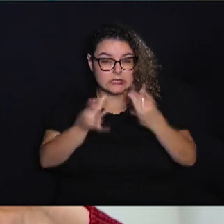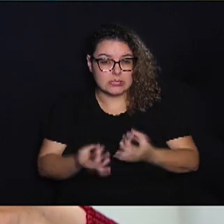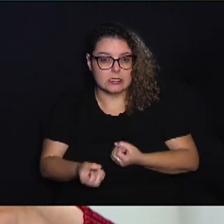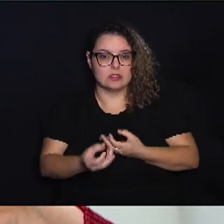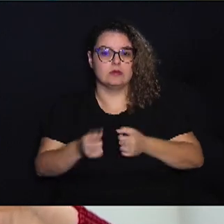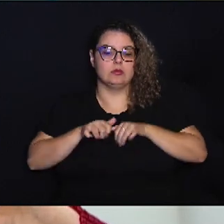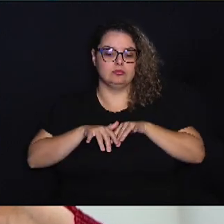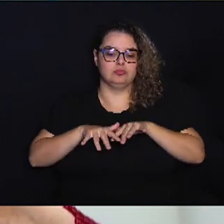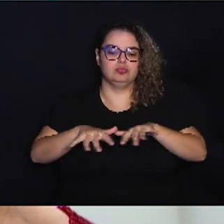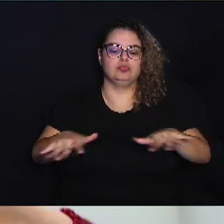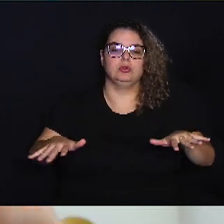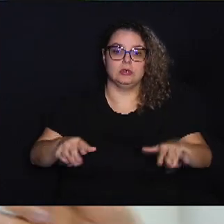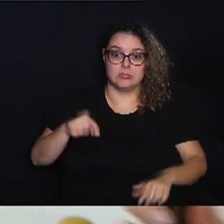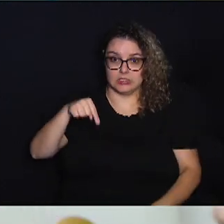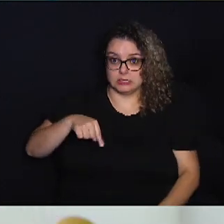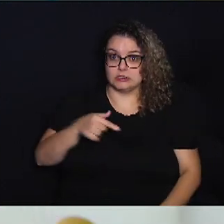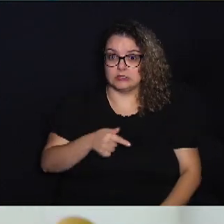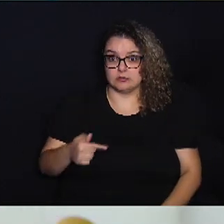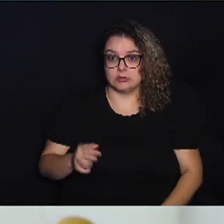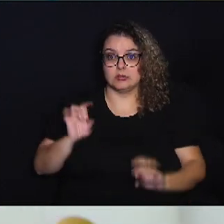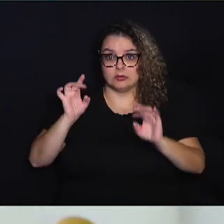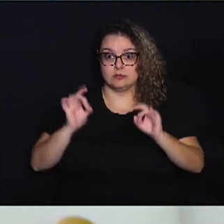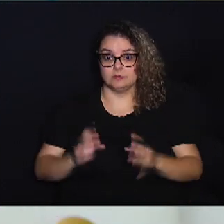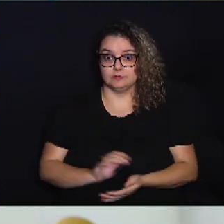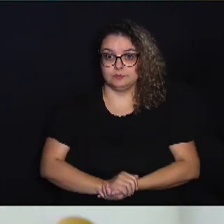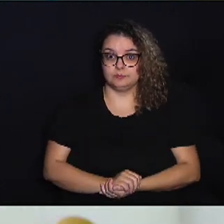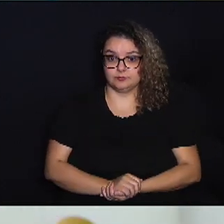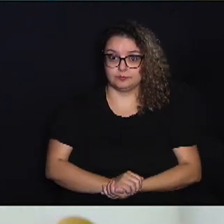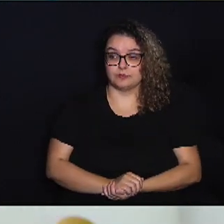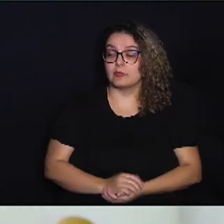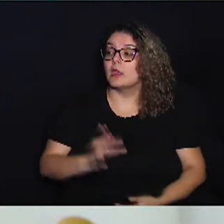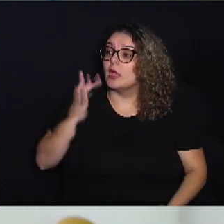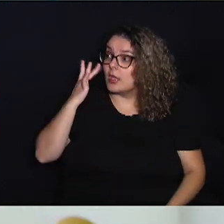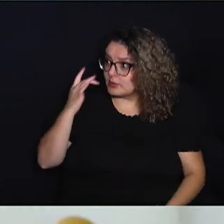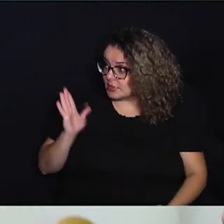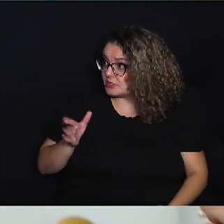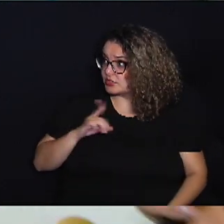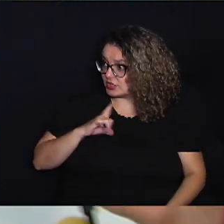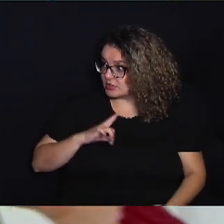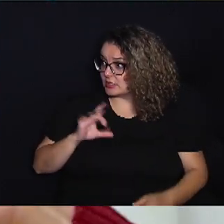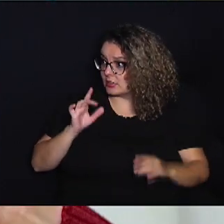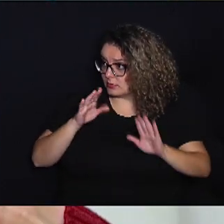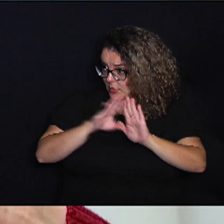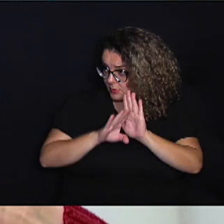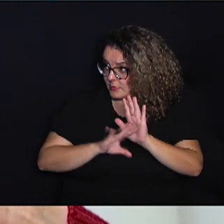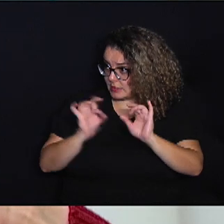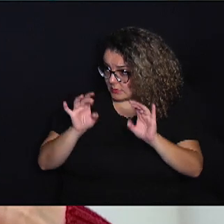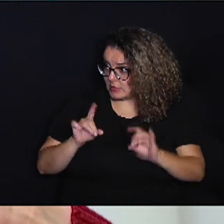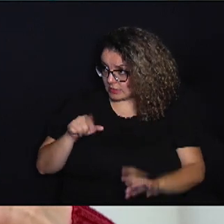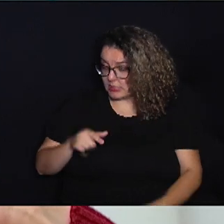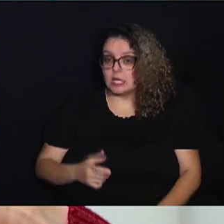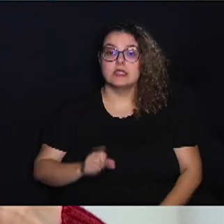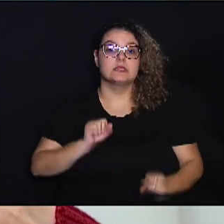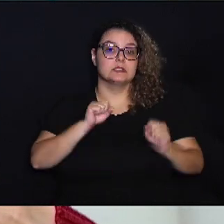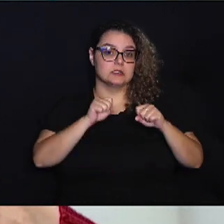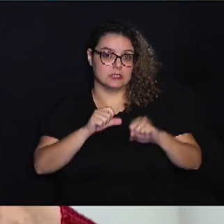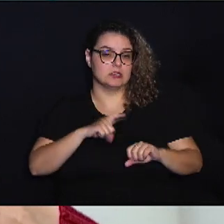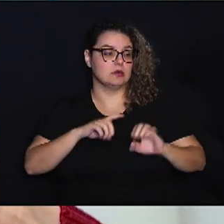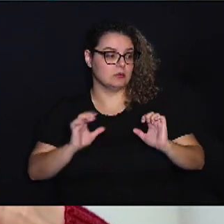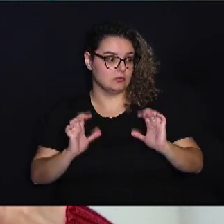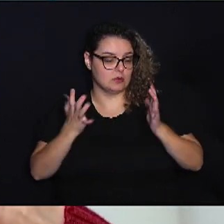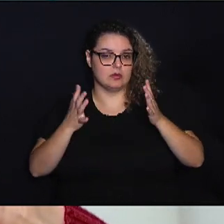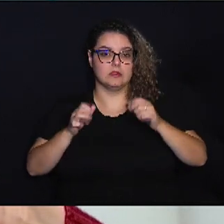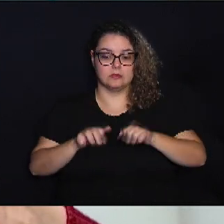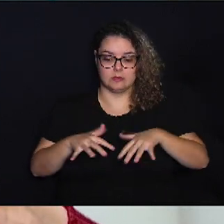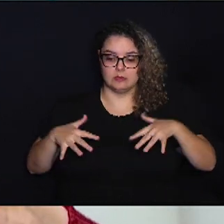nessa semana em especial. Amanhã mesmo já tem uma programação especial, né, Larissa? Isso, amanhã vamos ter um evento no